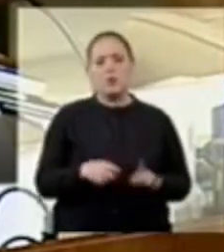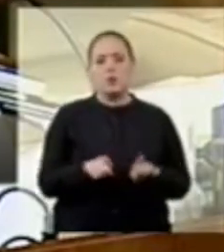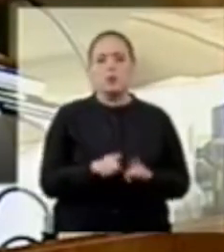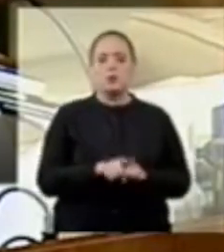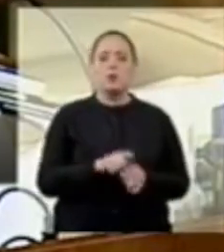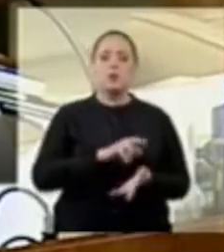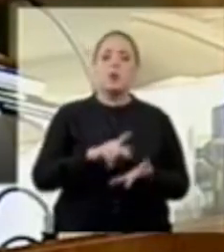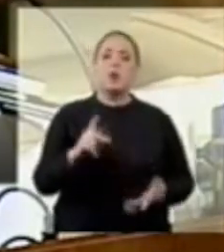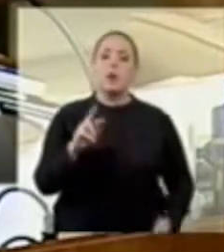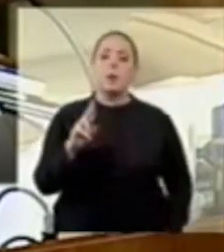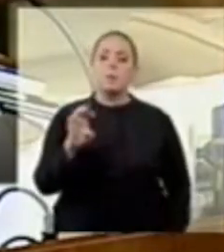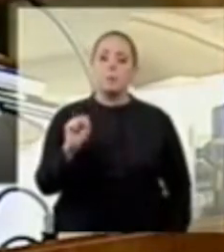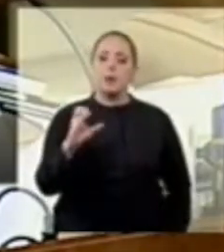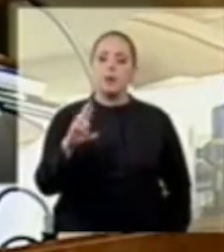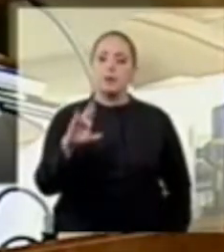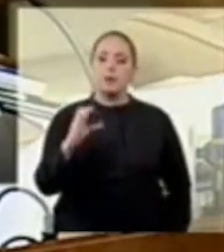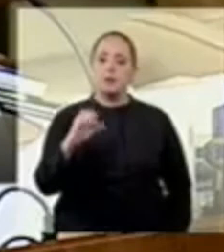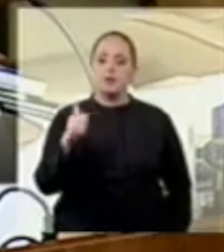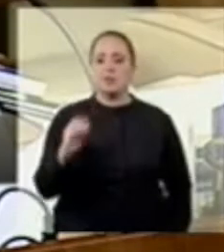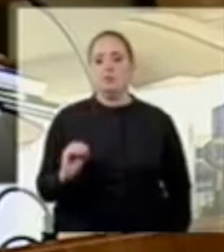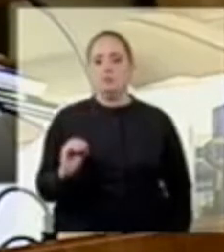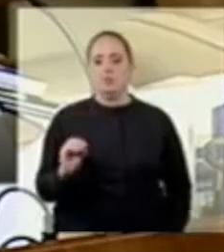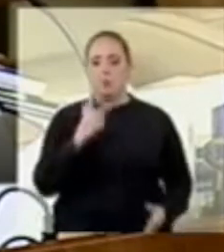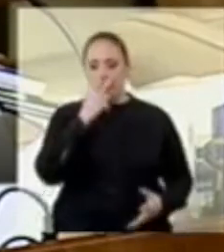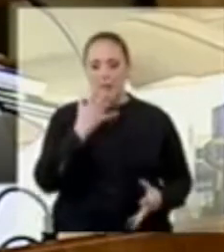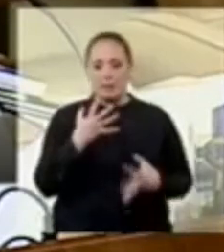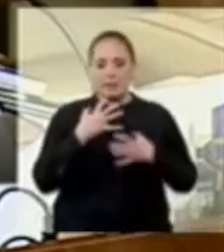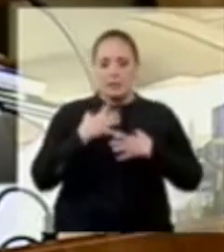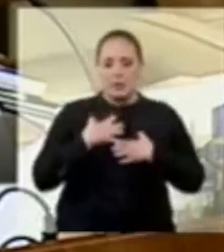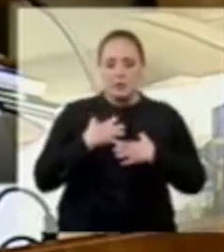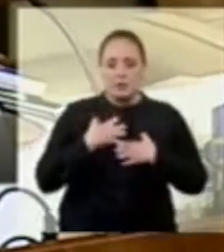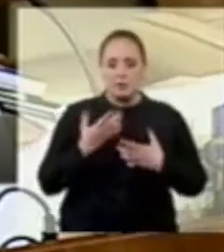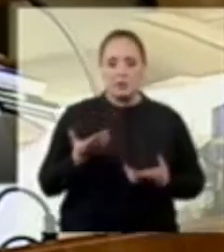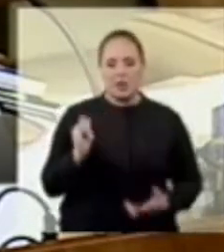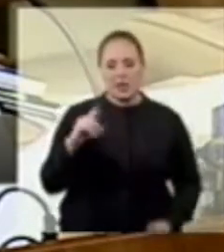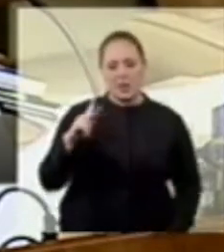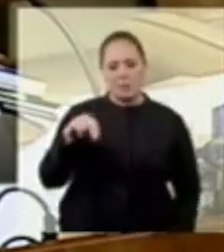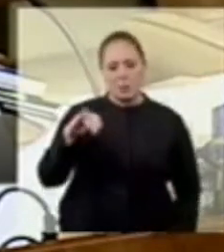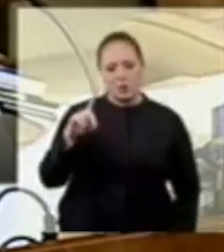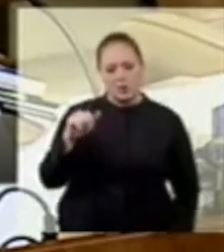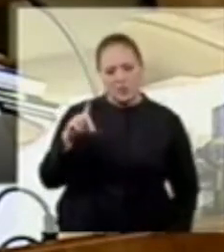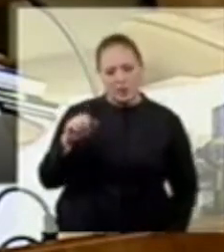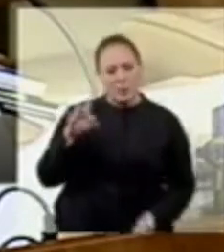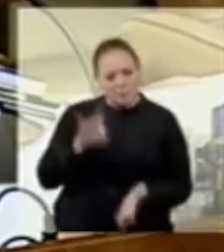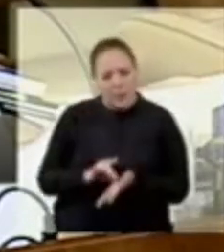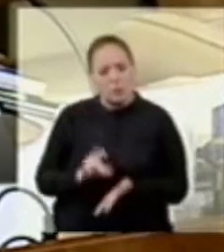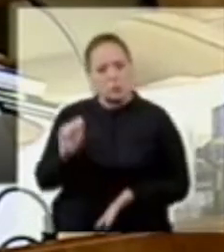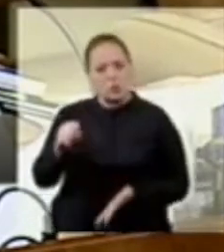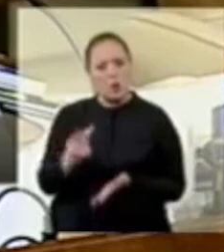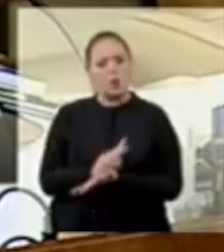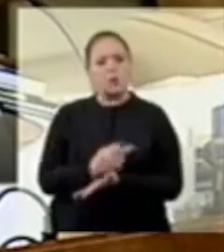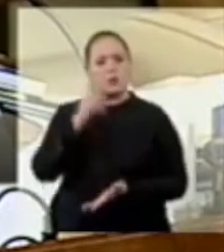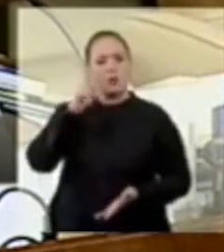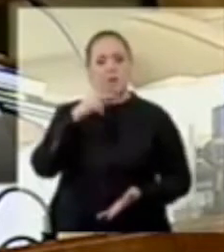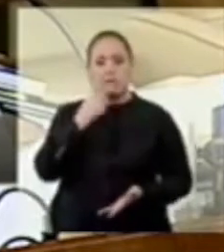prescrições gerando não é uma sensação de impunidade é impunidade mesmo essa história que